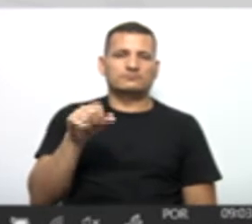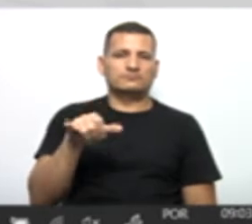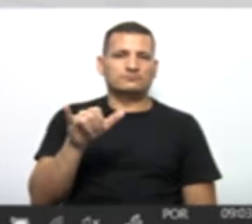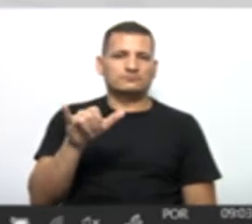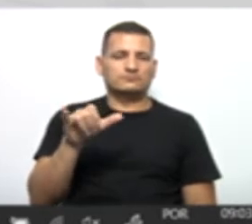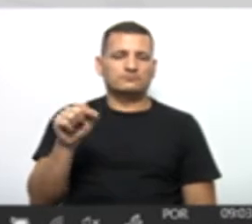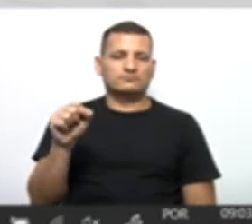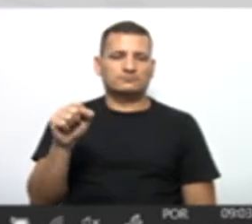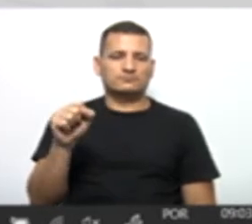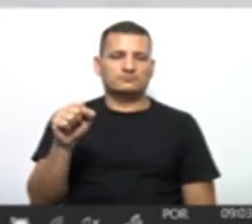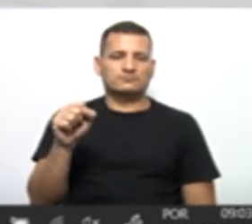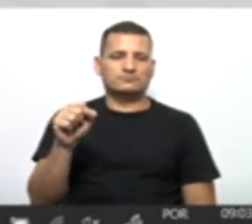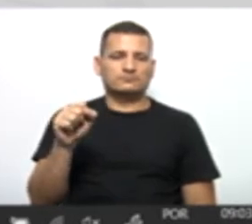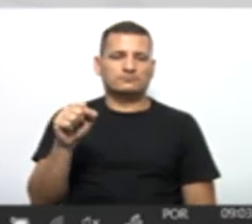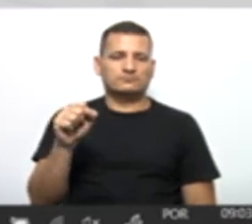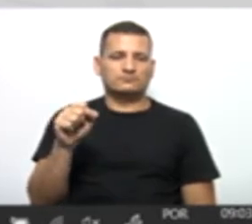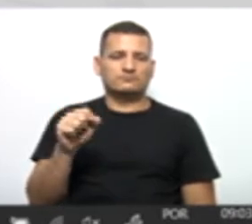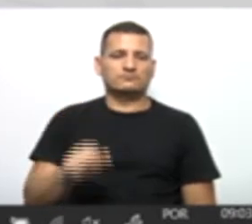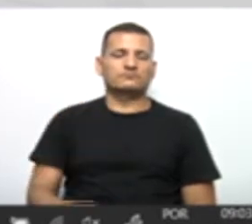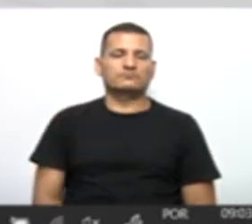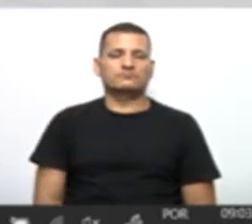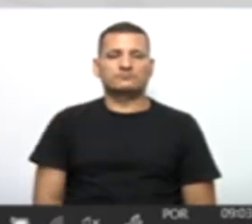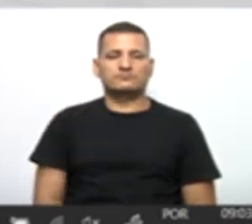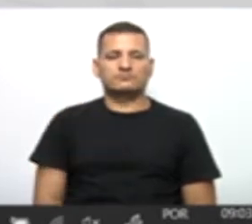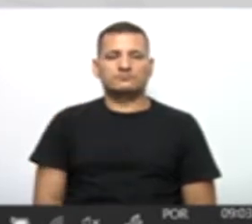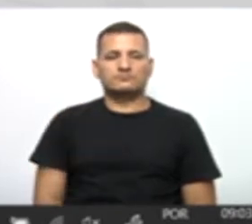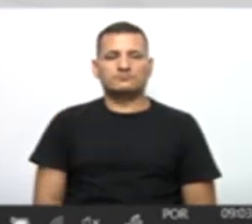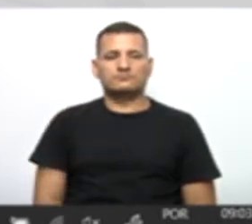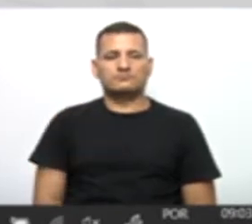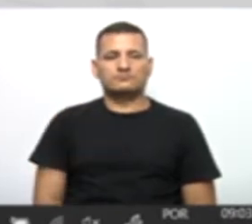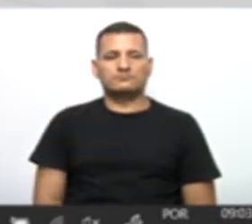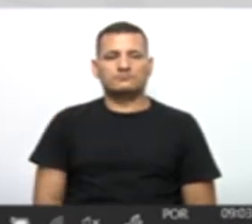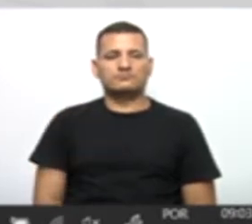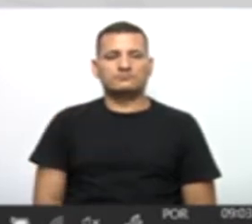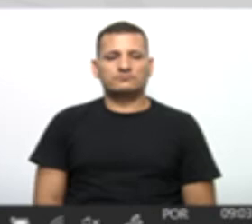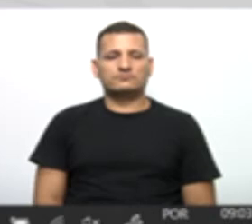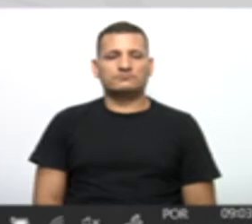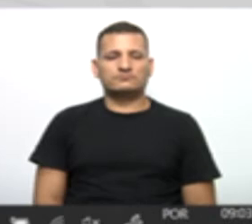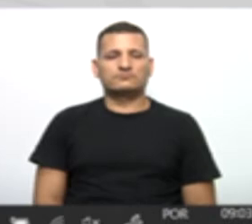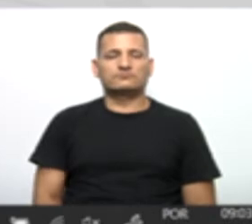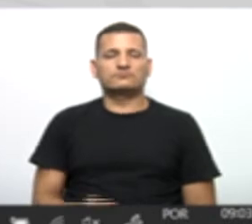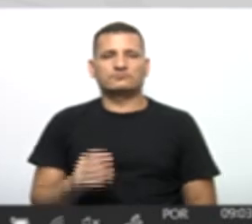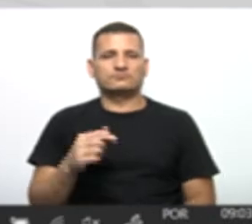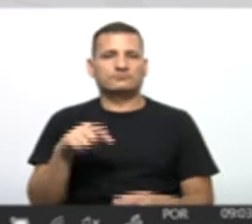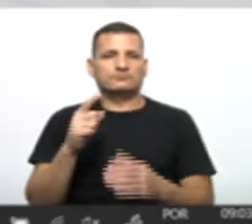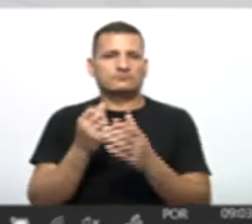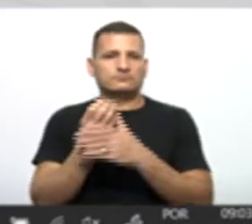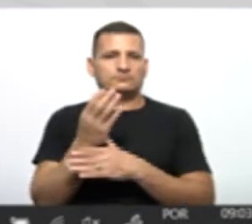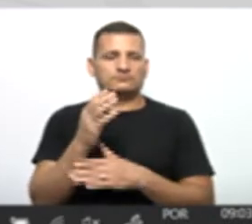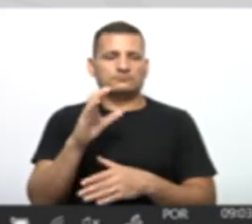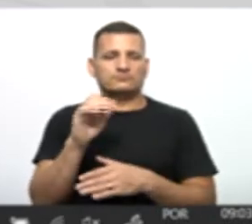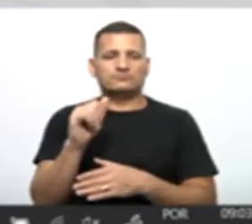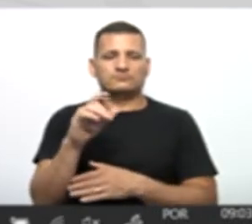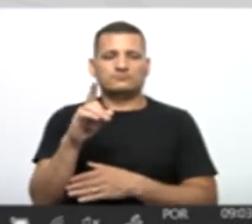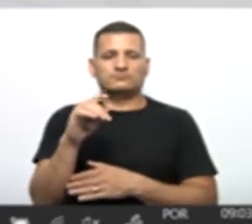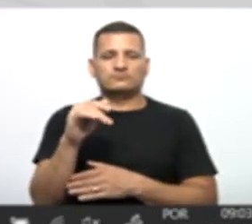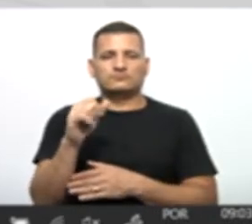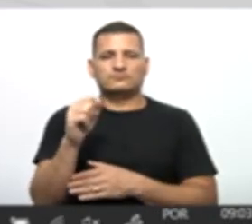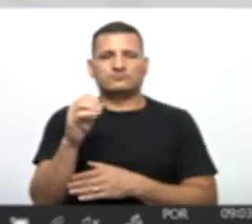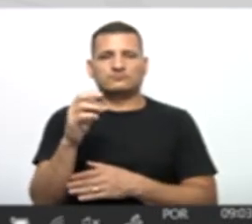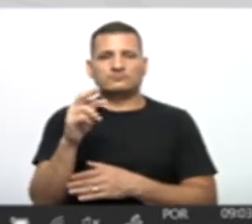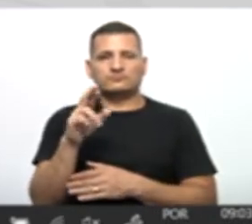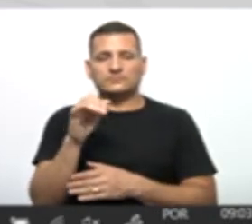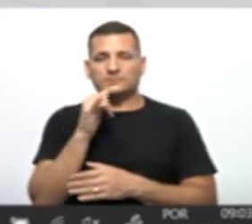ele cria automaticamente quando você instala o banco. O que nós criamos está aqui, ó, é o cadastro. Qualquer um outro que você crie vai